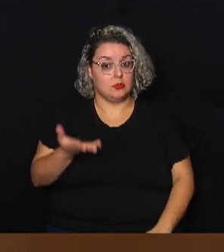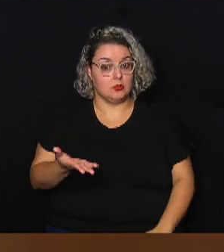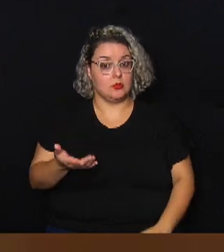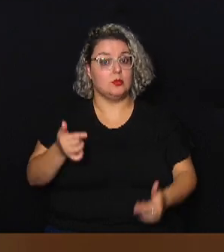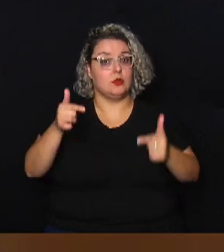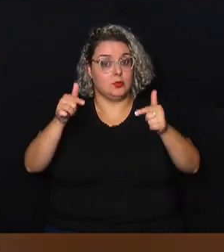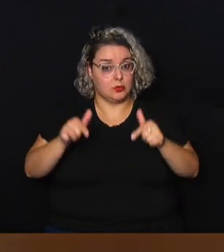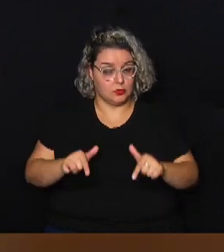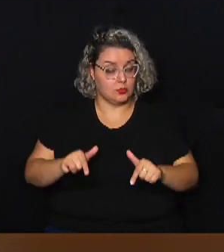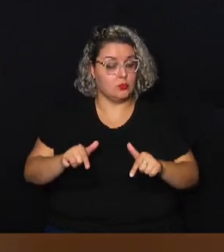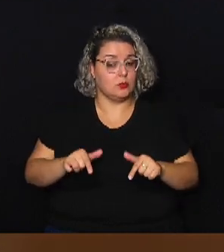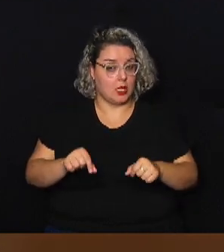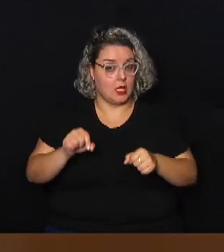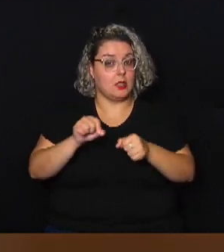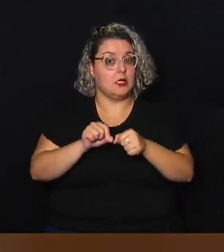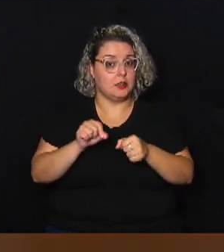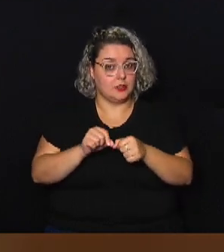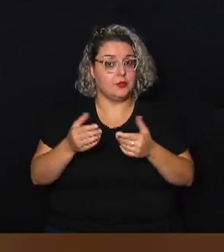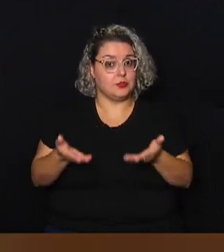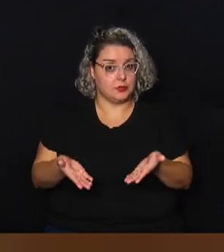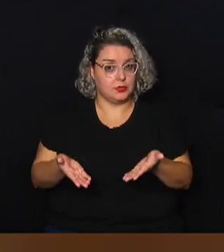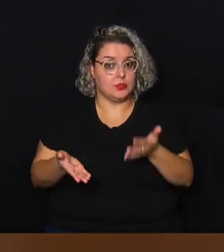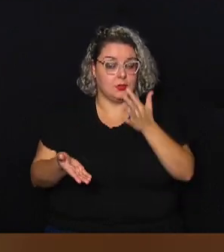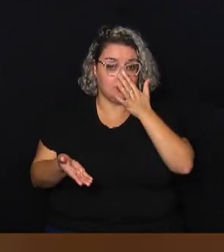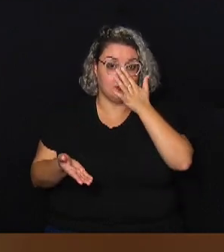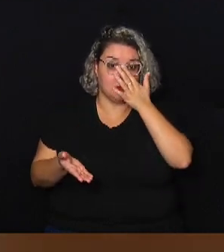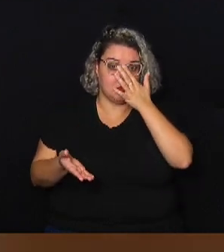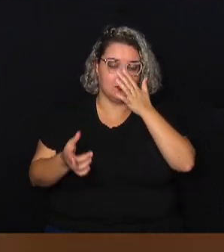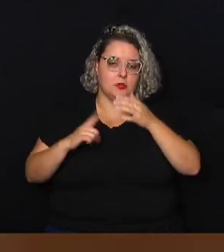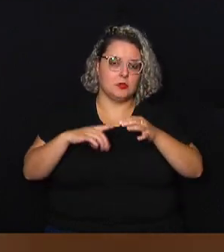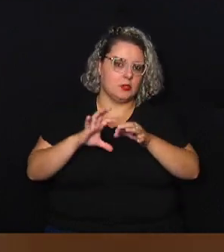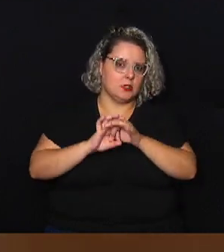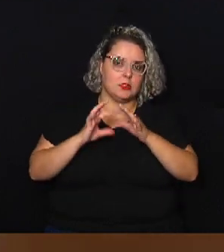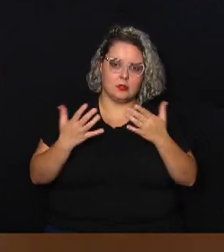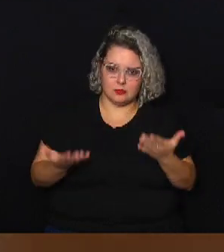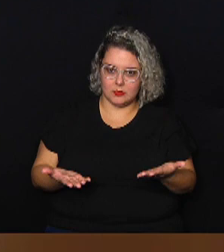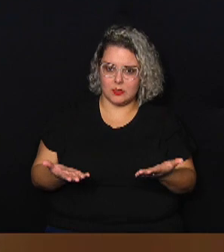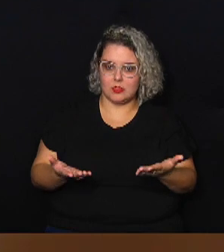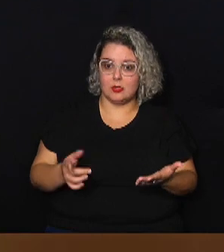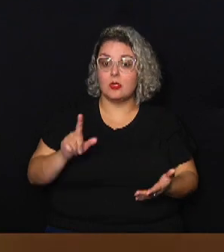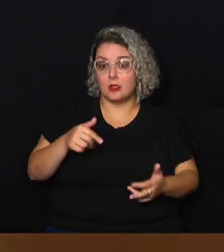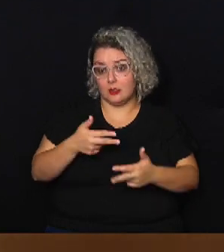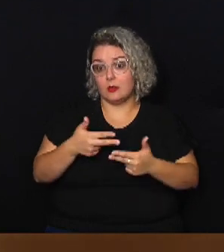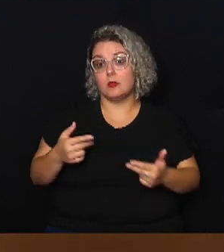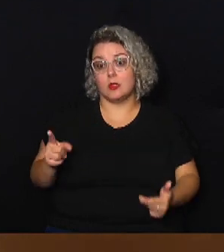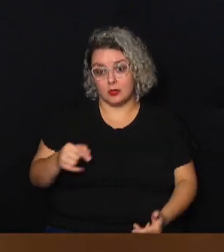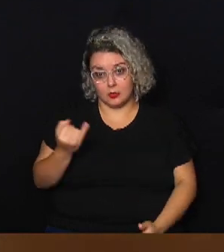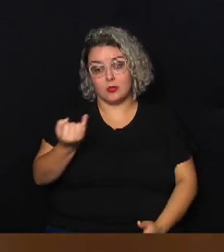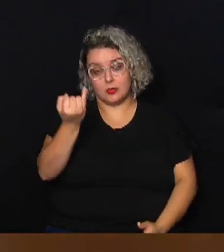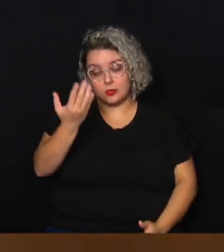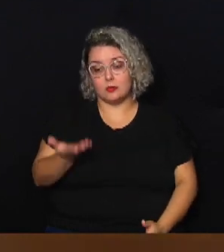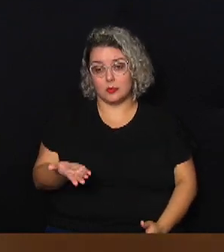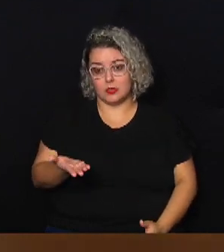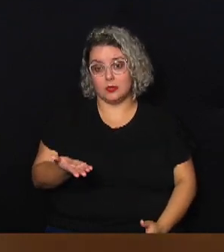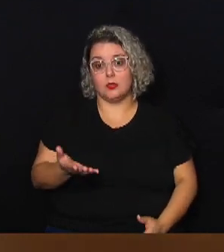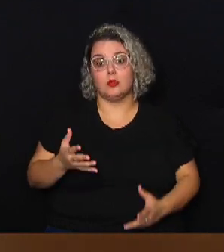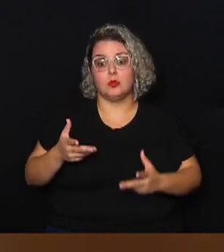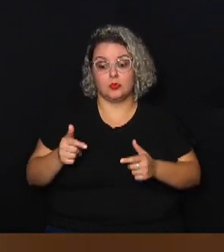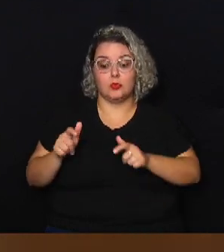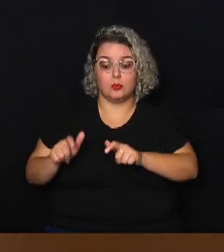está sendo feito tem liberação, né? E isso é uma coisa que é importante. Todo